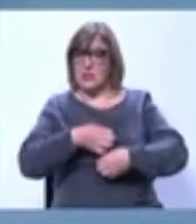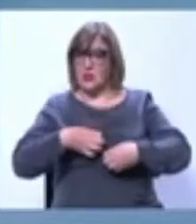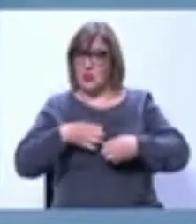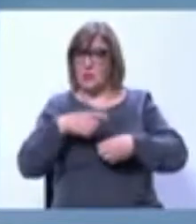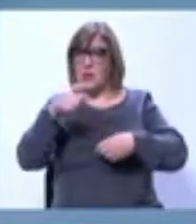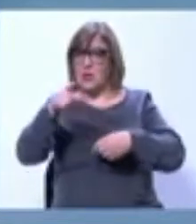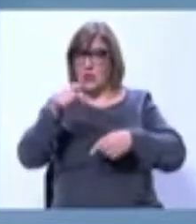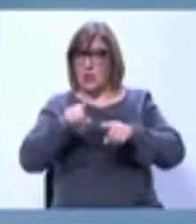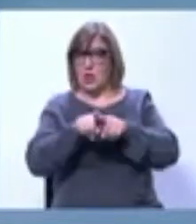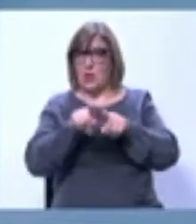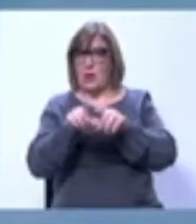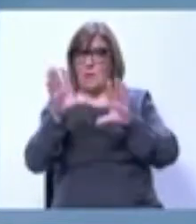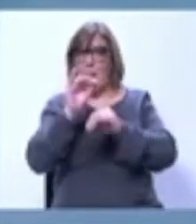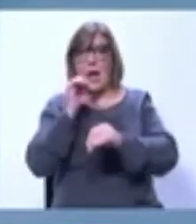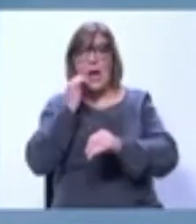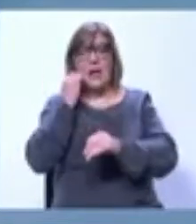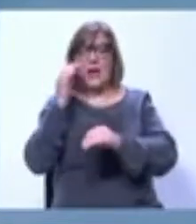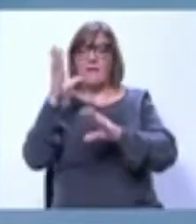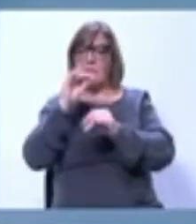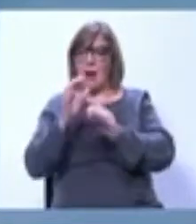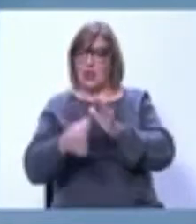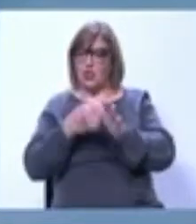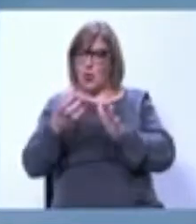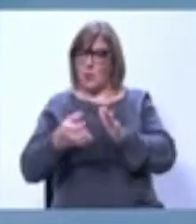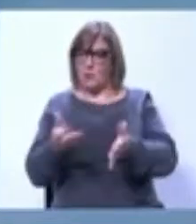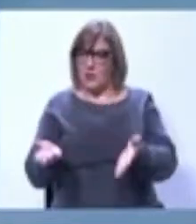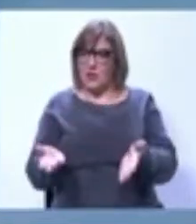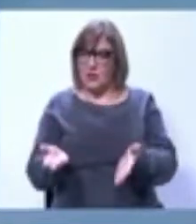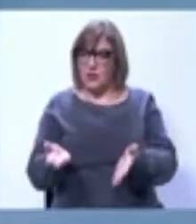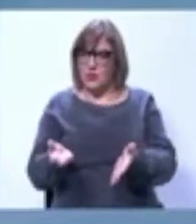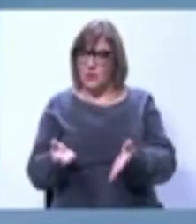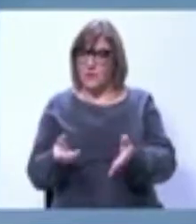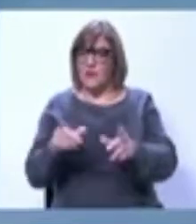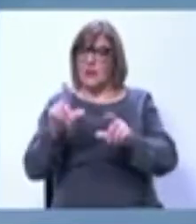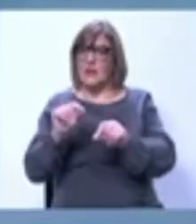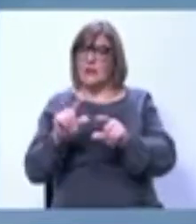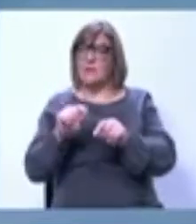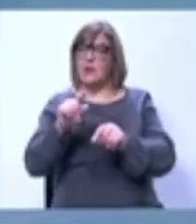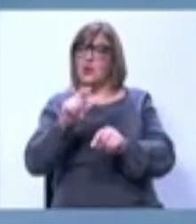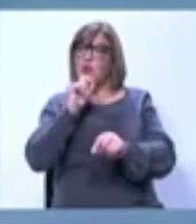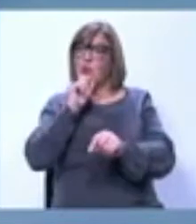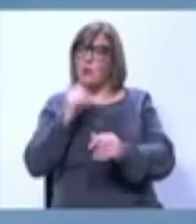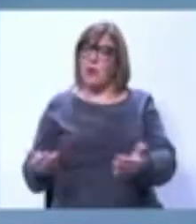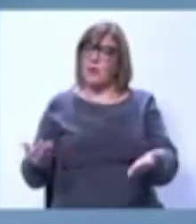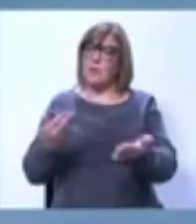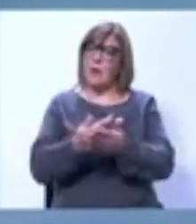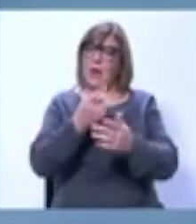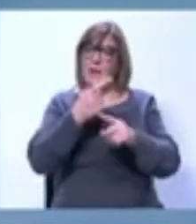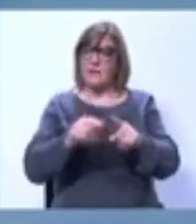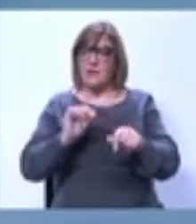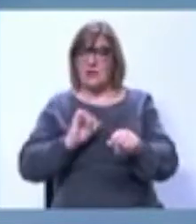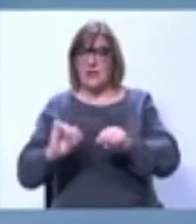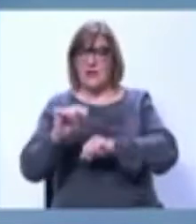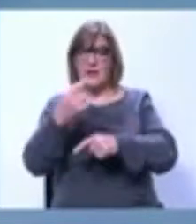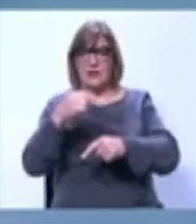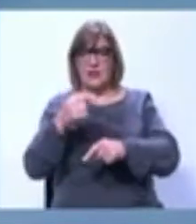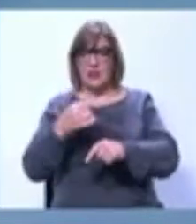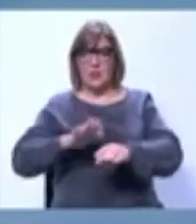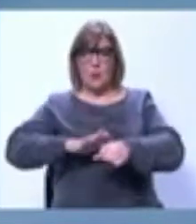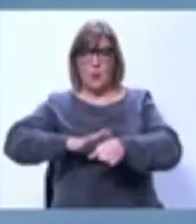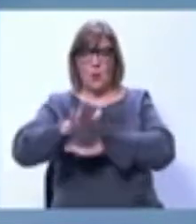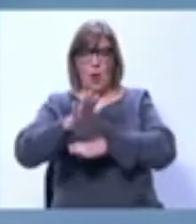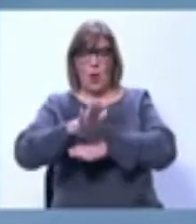estes quadros mais graves mais complexos e esse poderá fazer toda a diferença em termos de